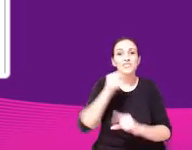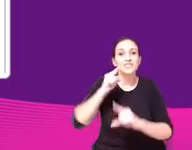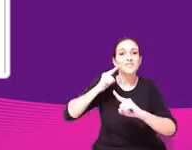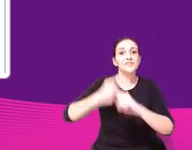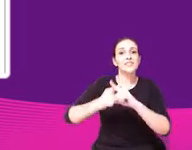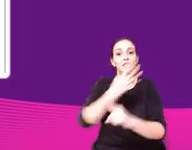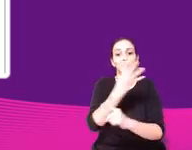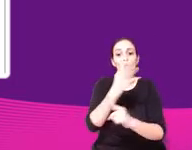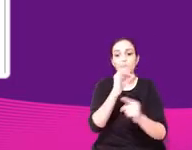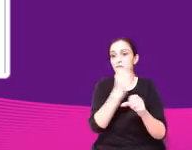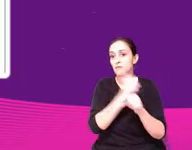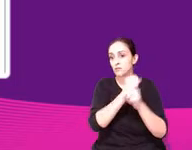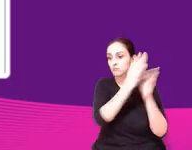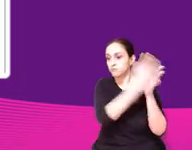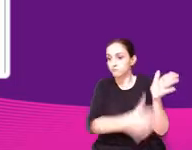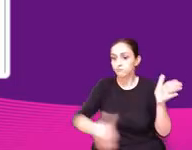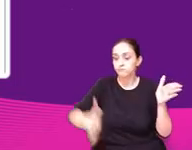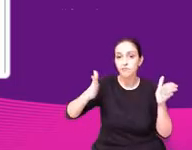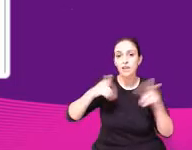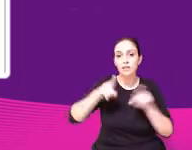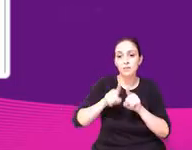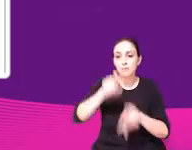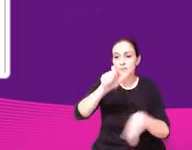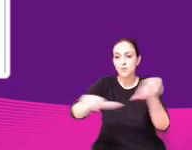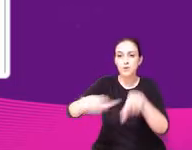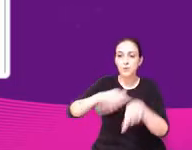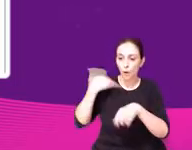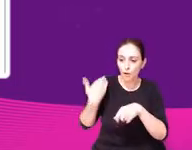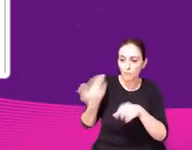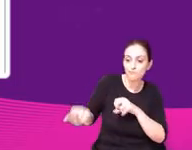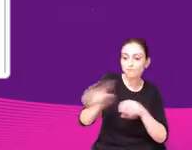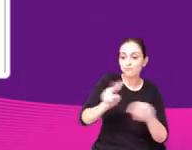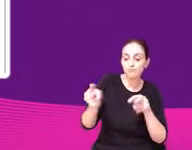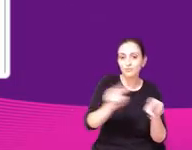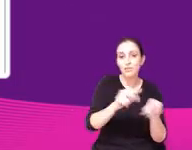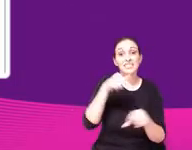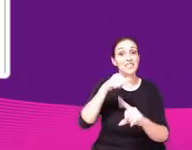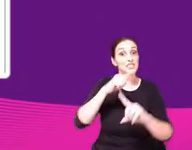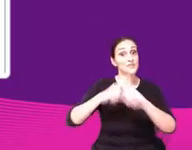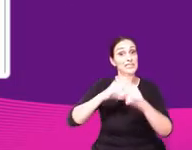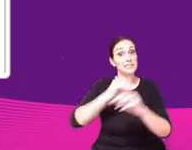40 anos. E o número de doadores falecidos aumentou 7,5 vezes.